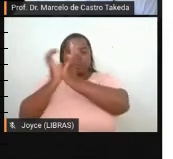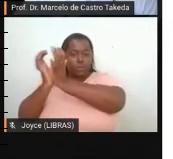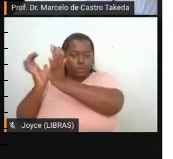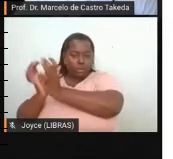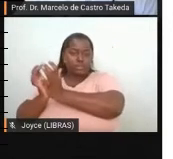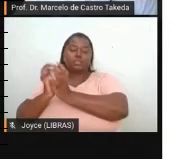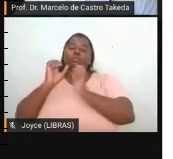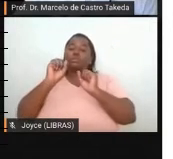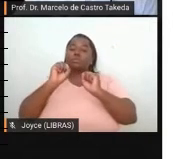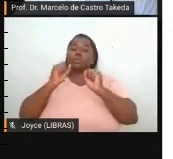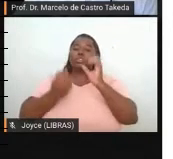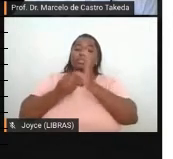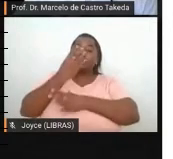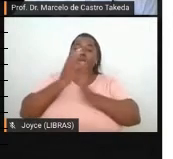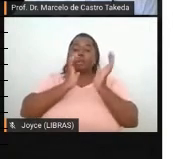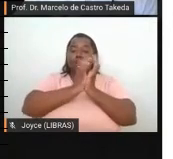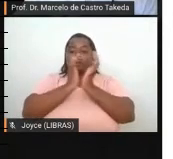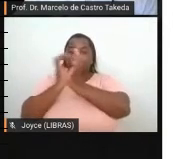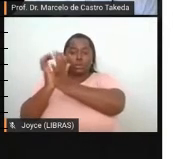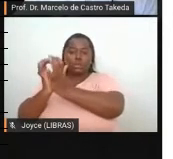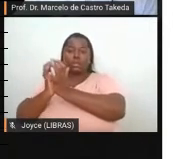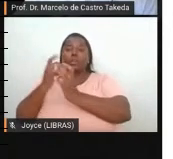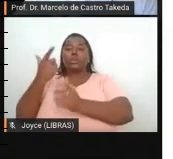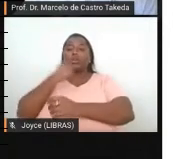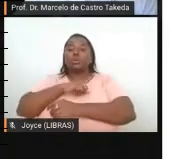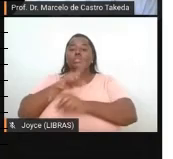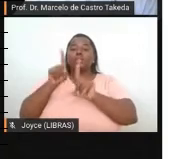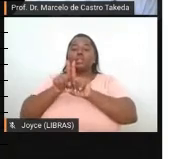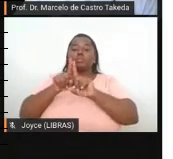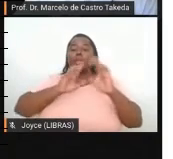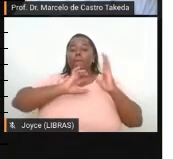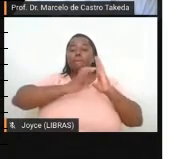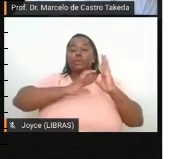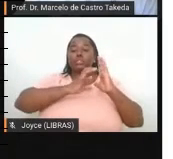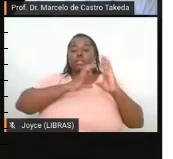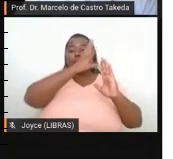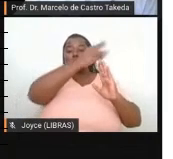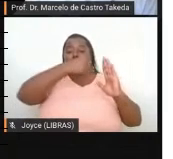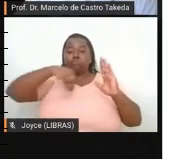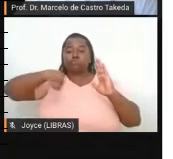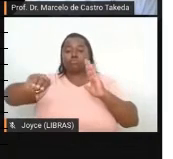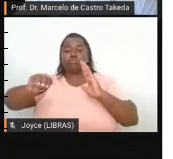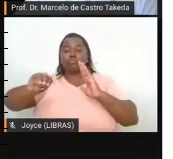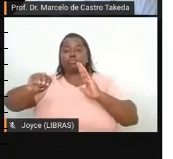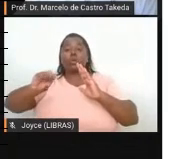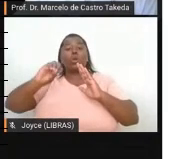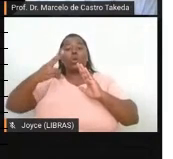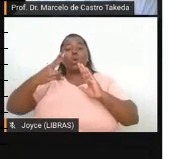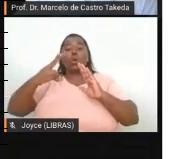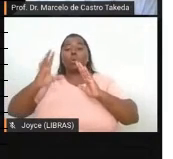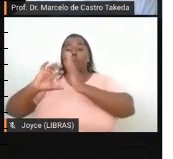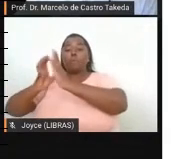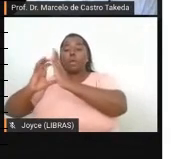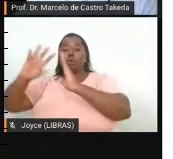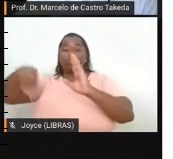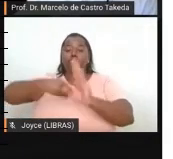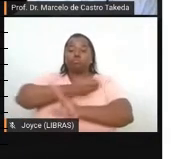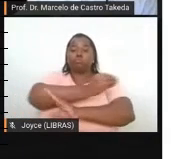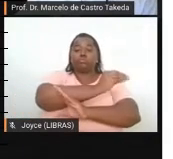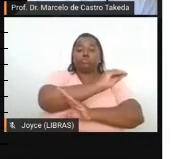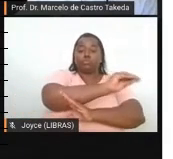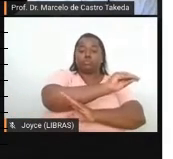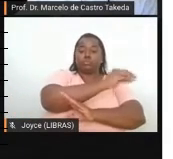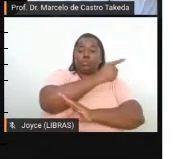criar categorias, importar banco de dados, banco de questões, e exportar banco de questões, tá? Eu não sei